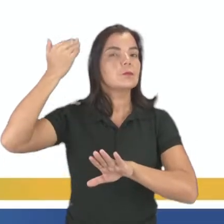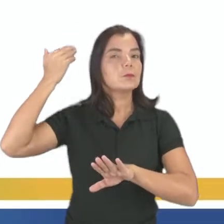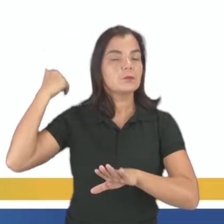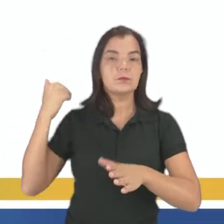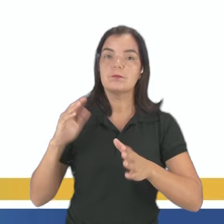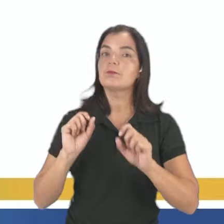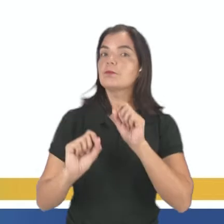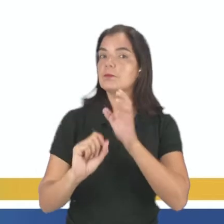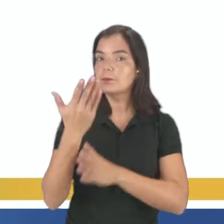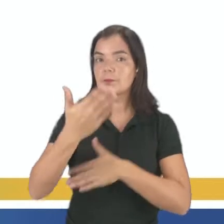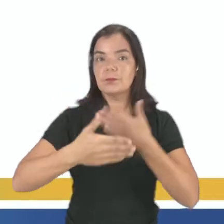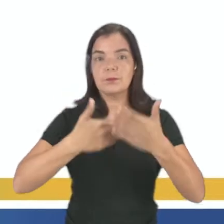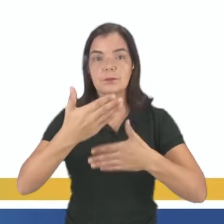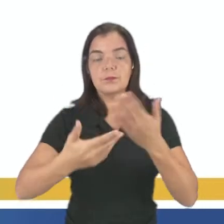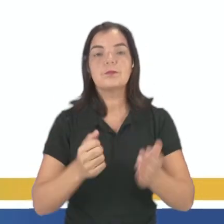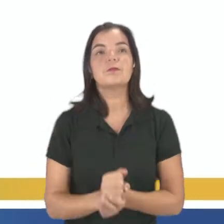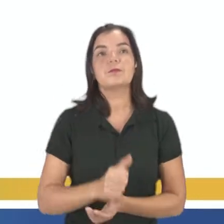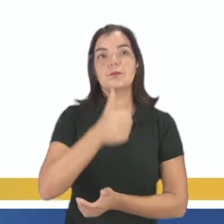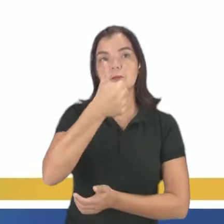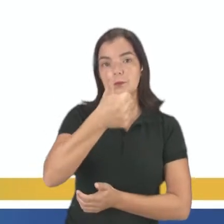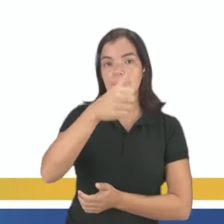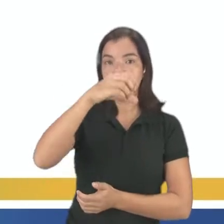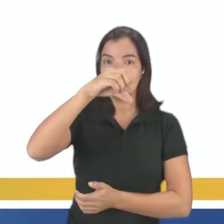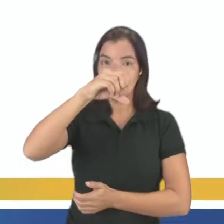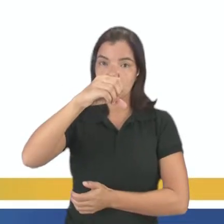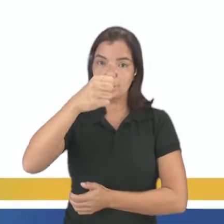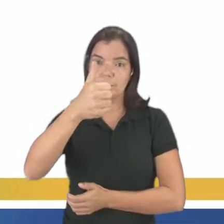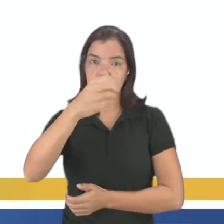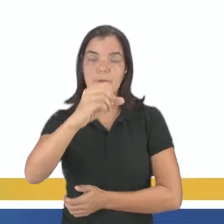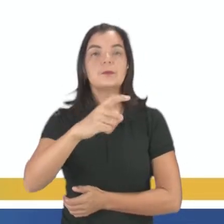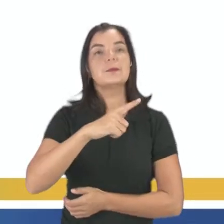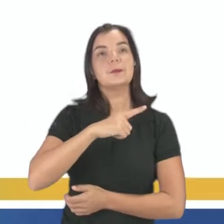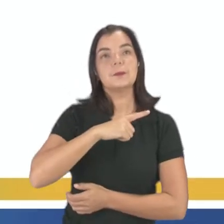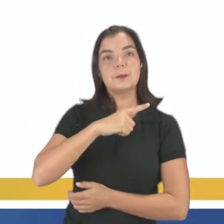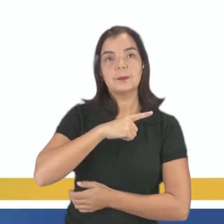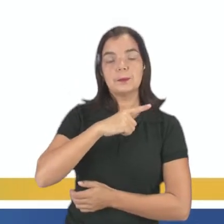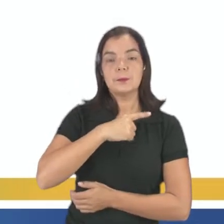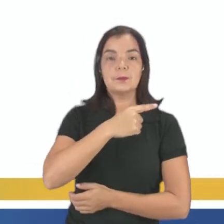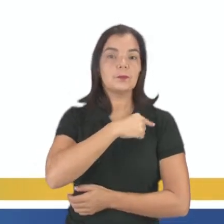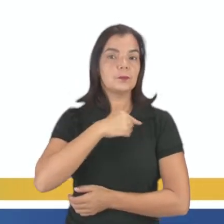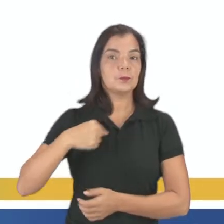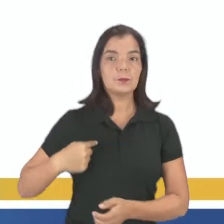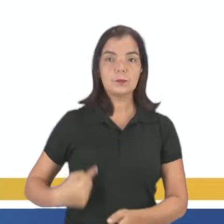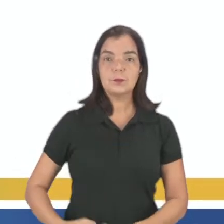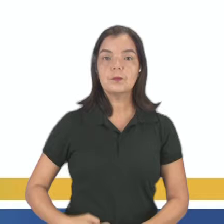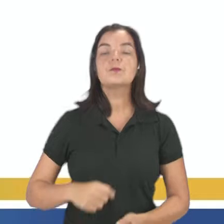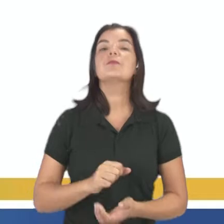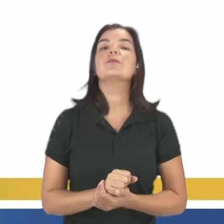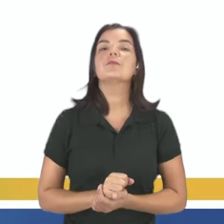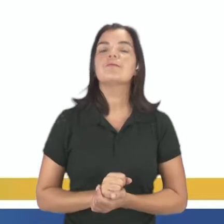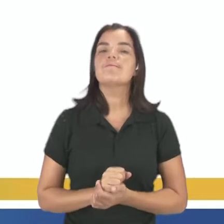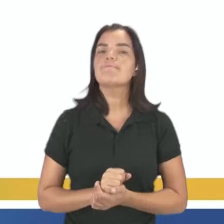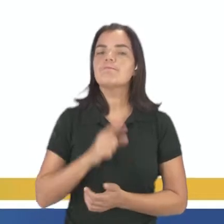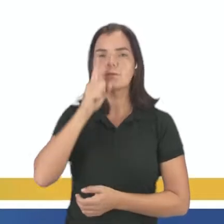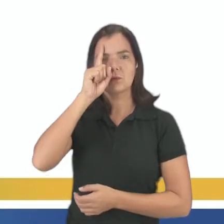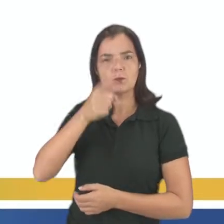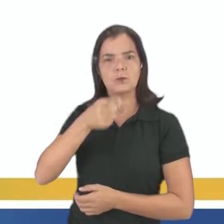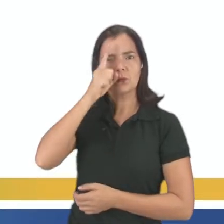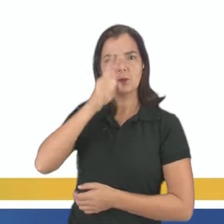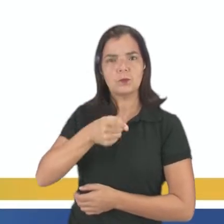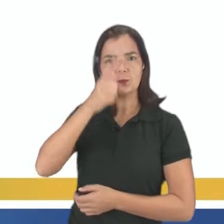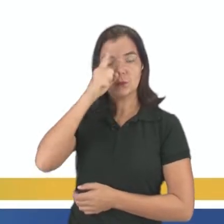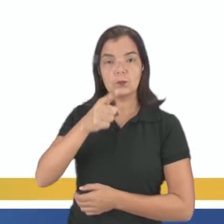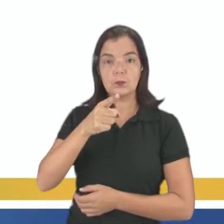desse processo. Até 1910, a gente tem aí a China numa submissão,